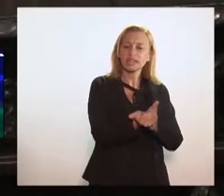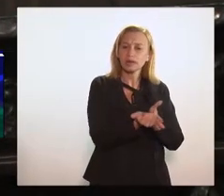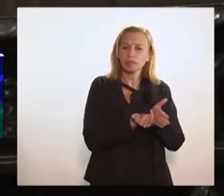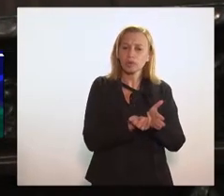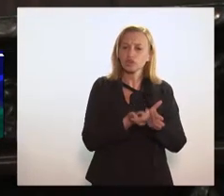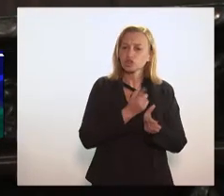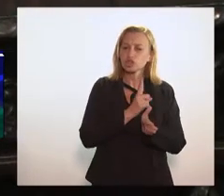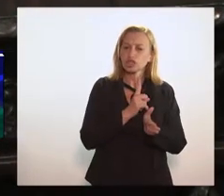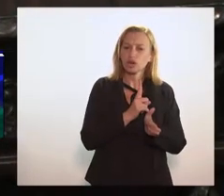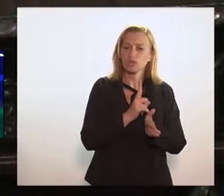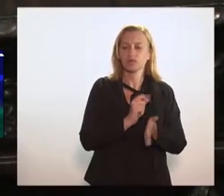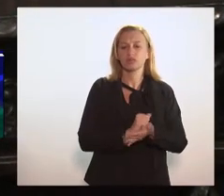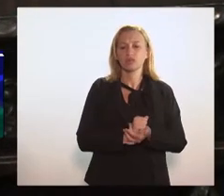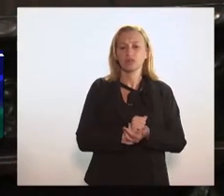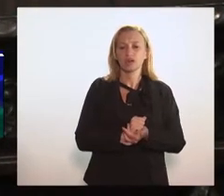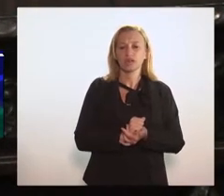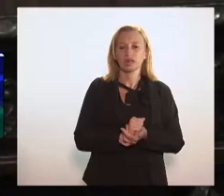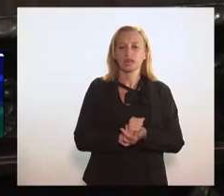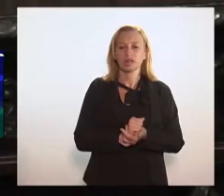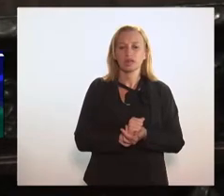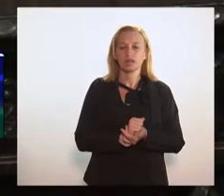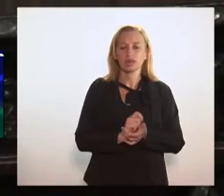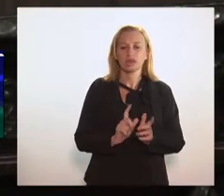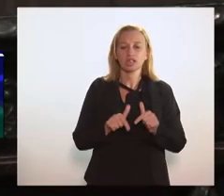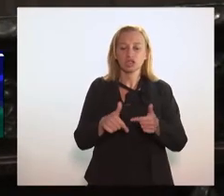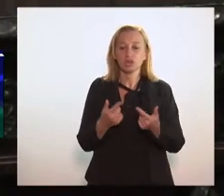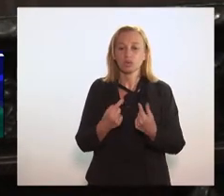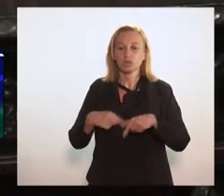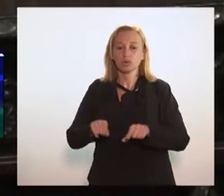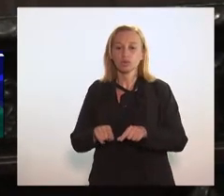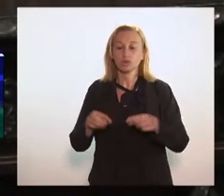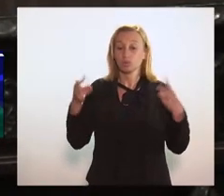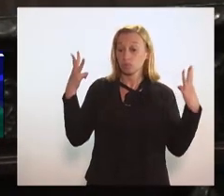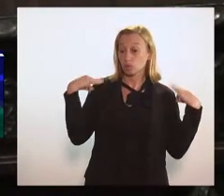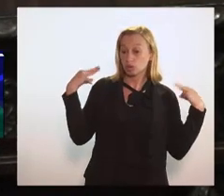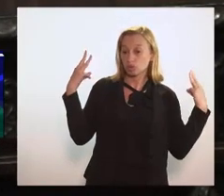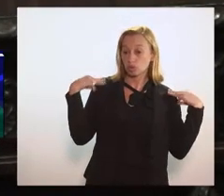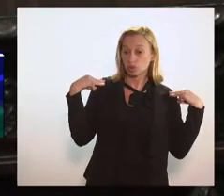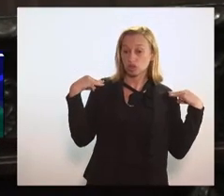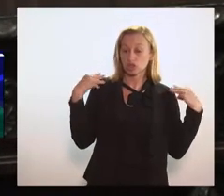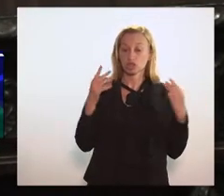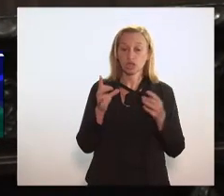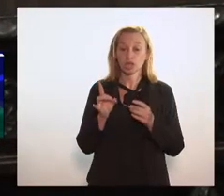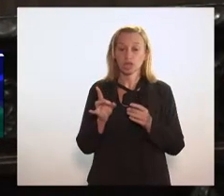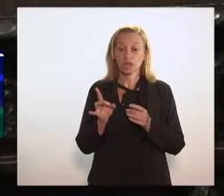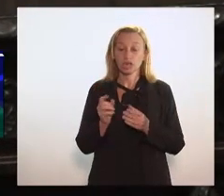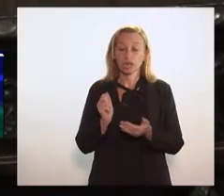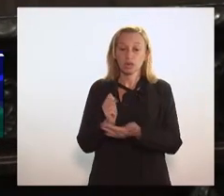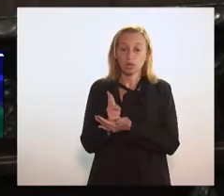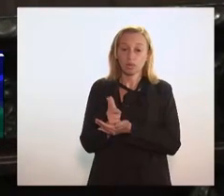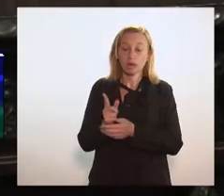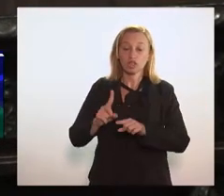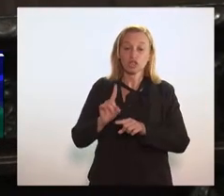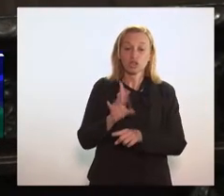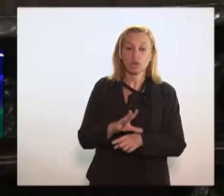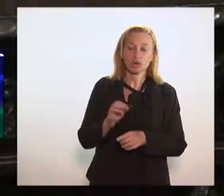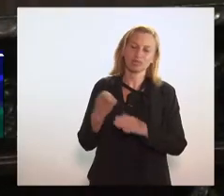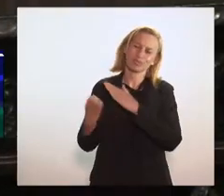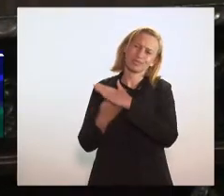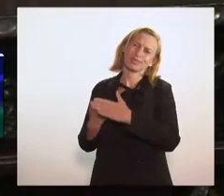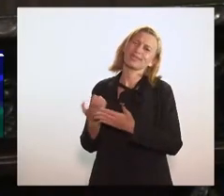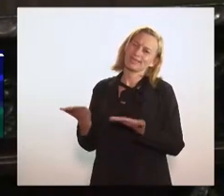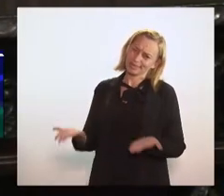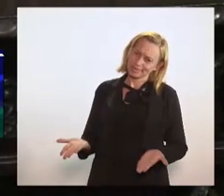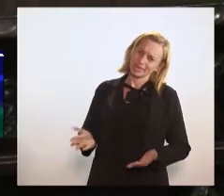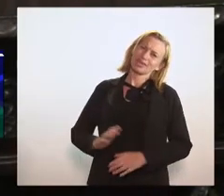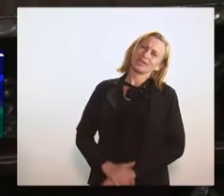não vai incidir sobre os motoristas e consumidores, mas sobre a empresa. Cara, isso é